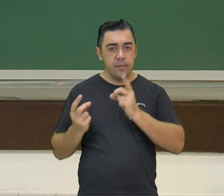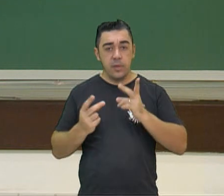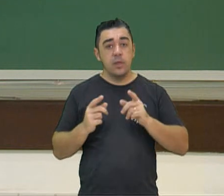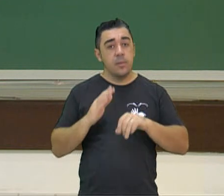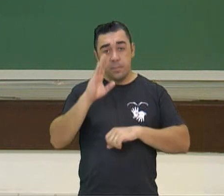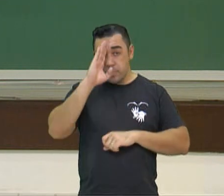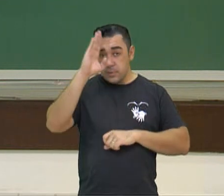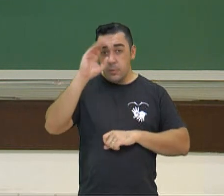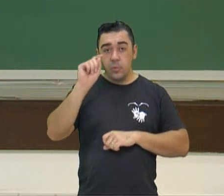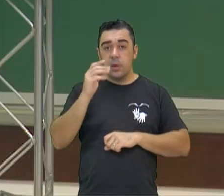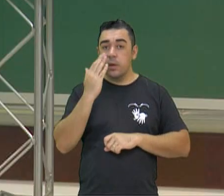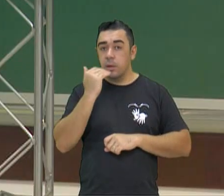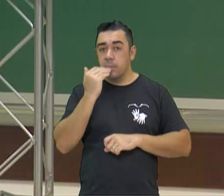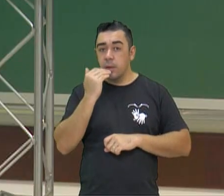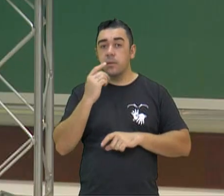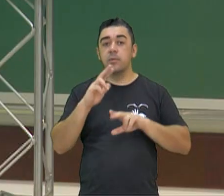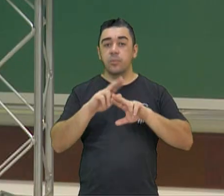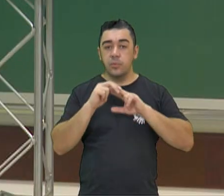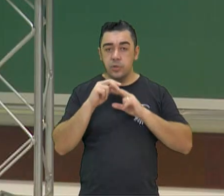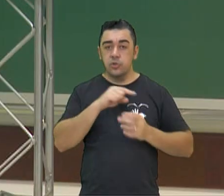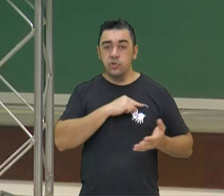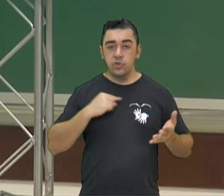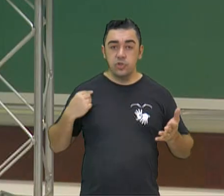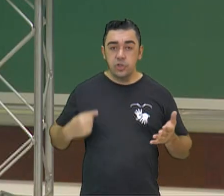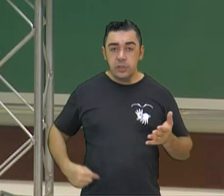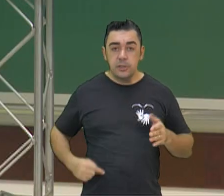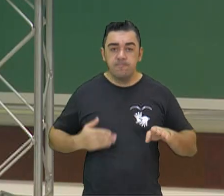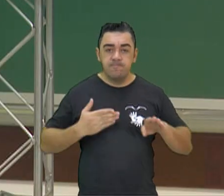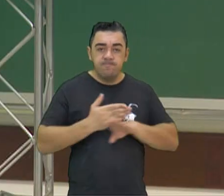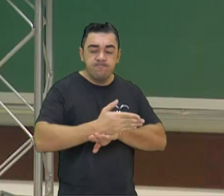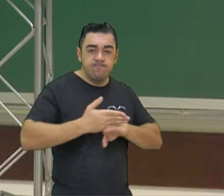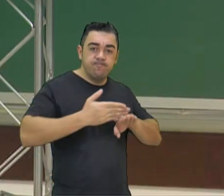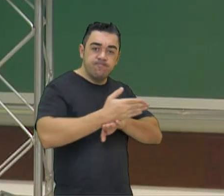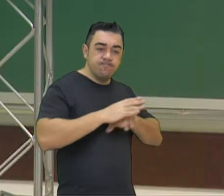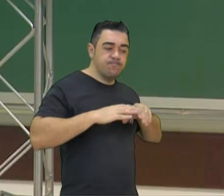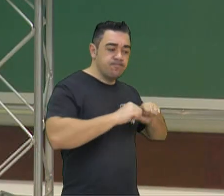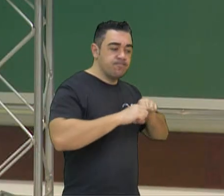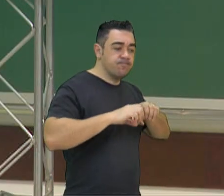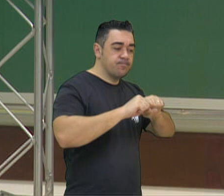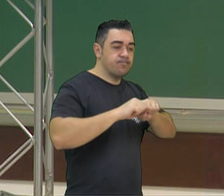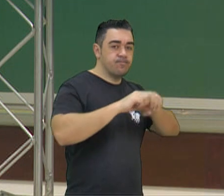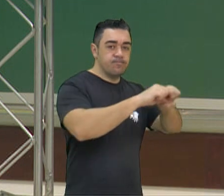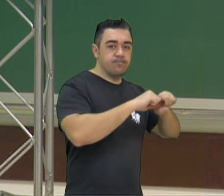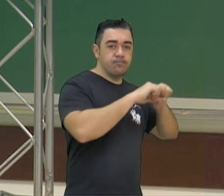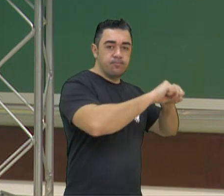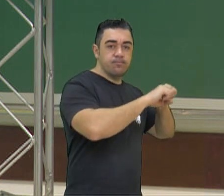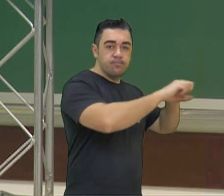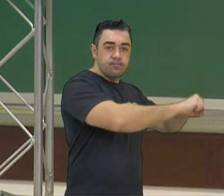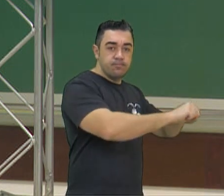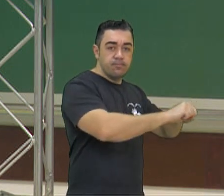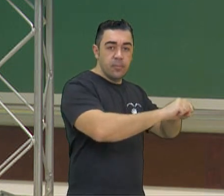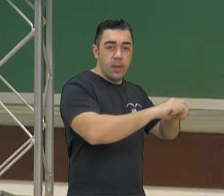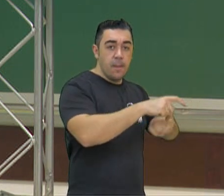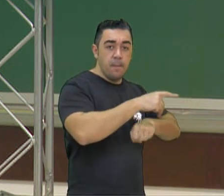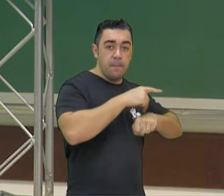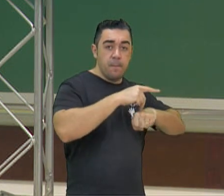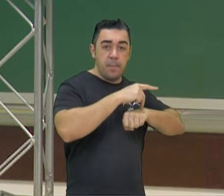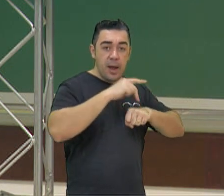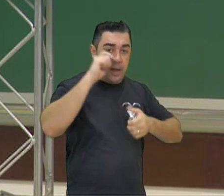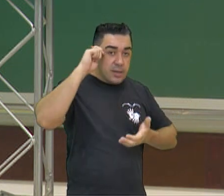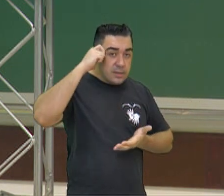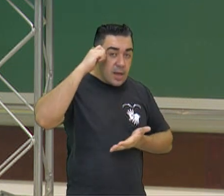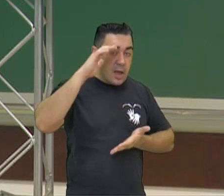alimentos. Então, eles estão presentes em vários países da África, ensinando esse pessoal a